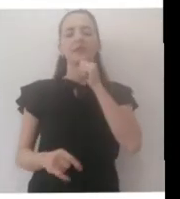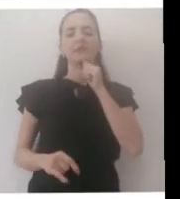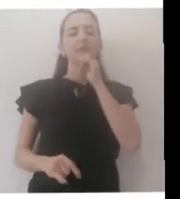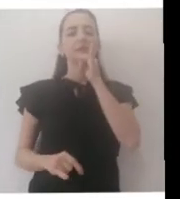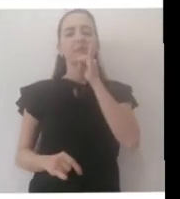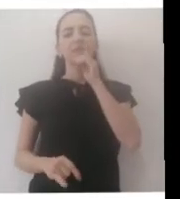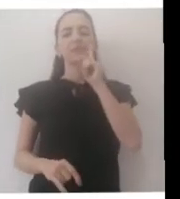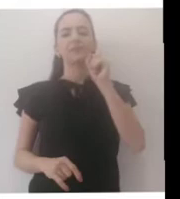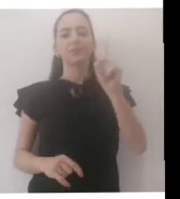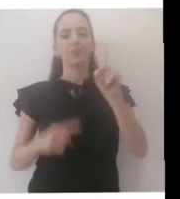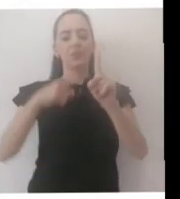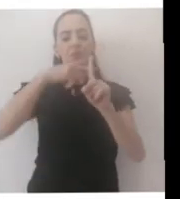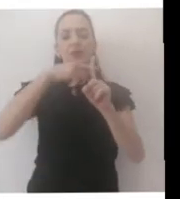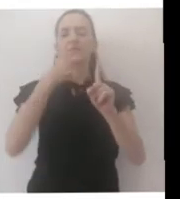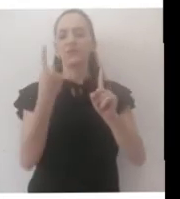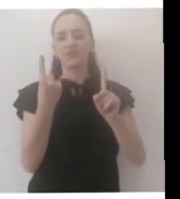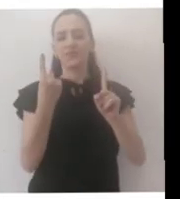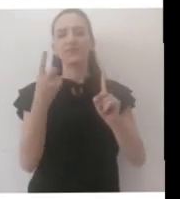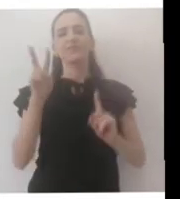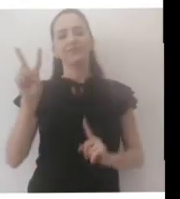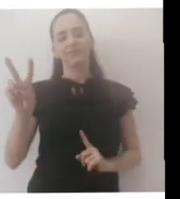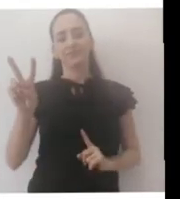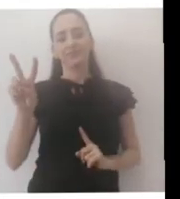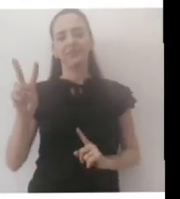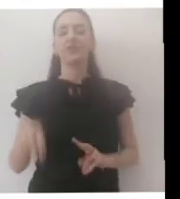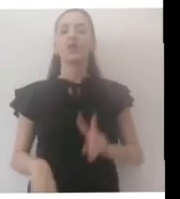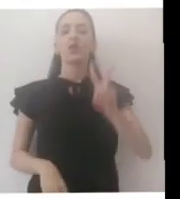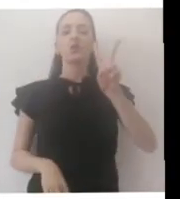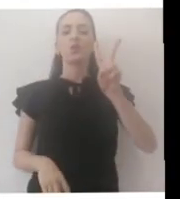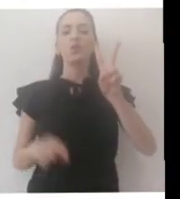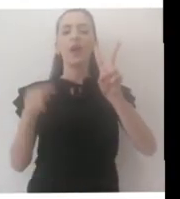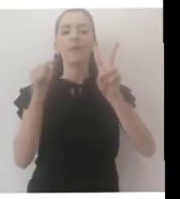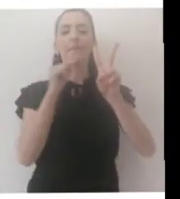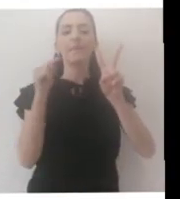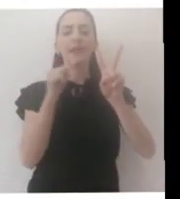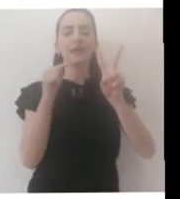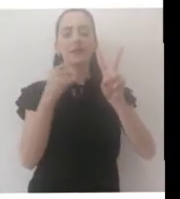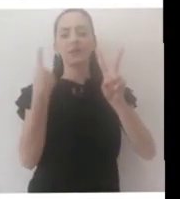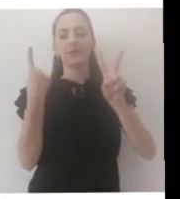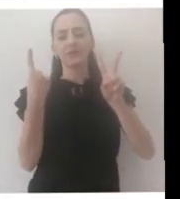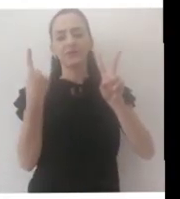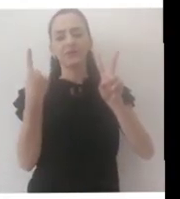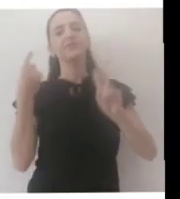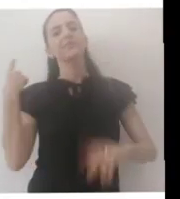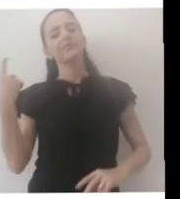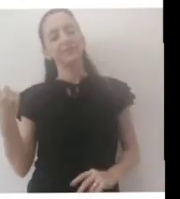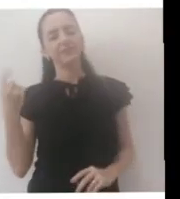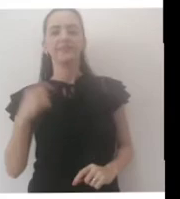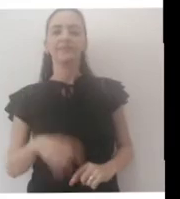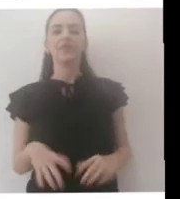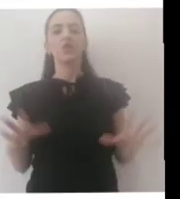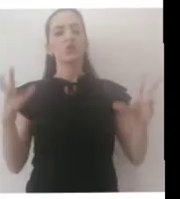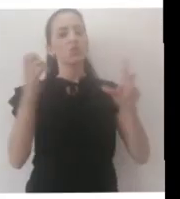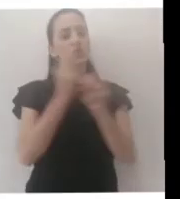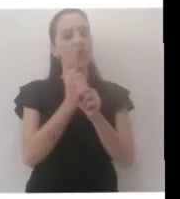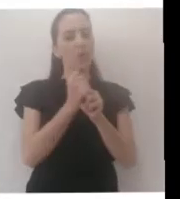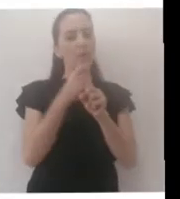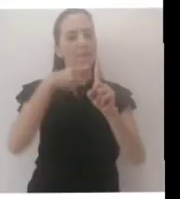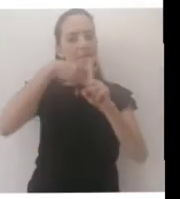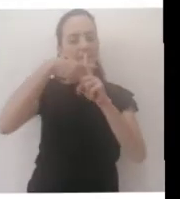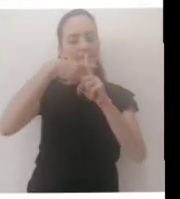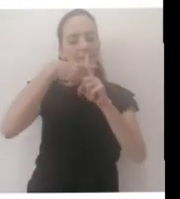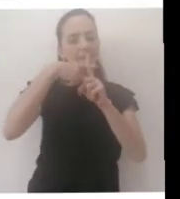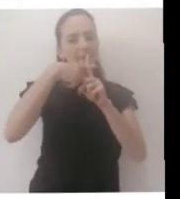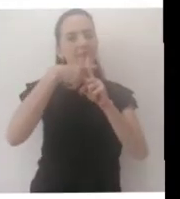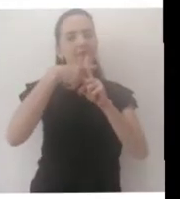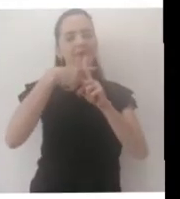depois tirar um é a operação inversa. Por isso que isso significa reversibilidade. Depois vocês estudam melhor sobre isso.